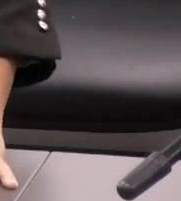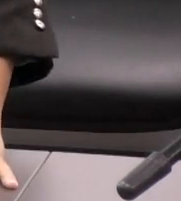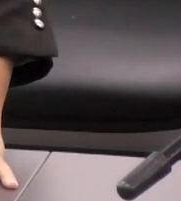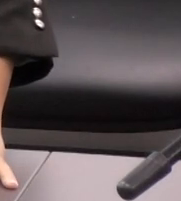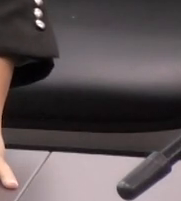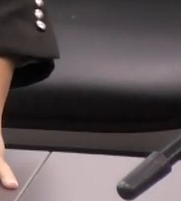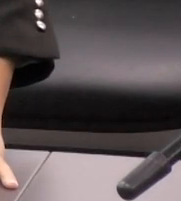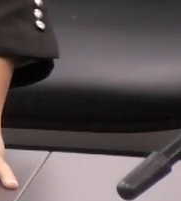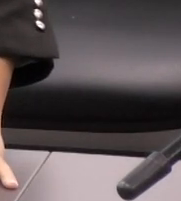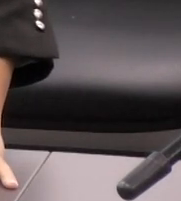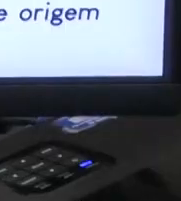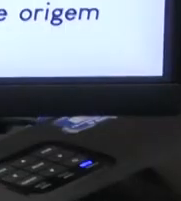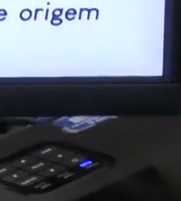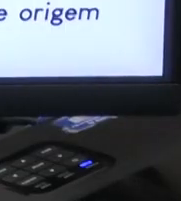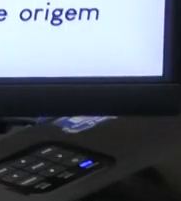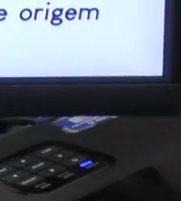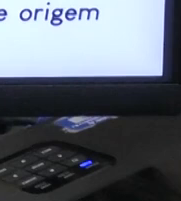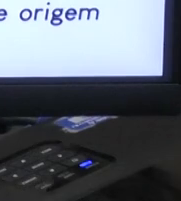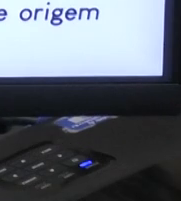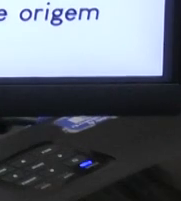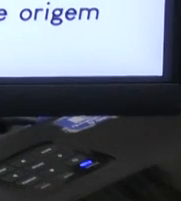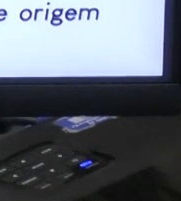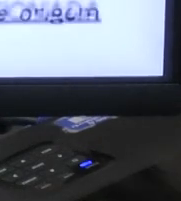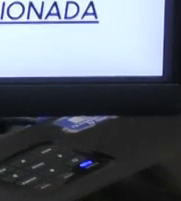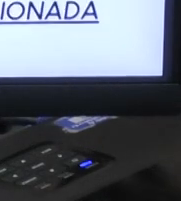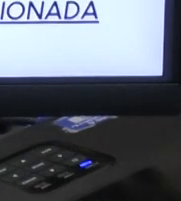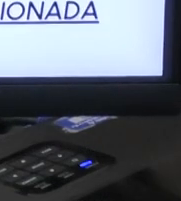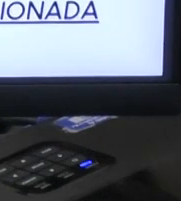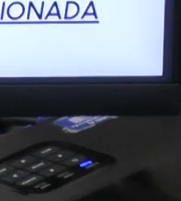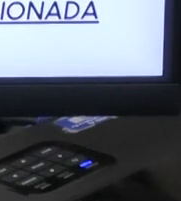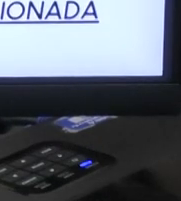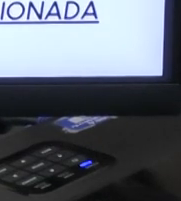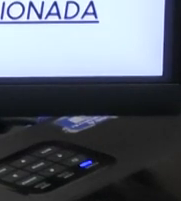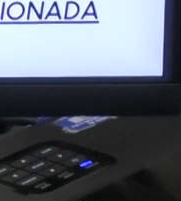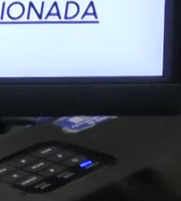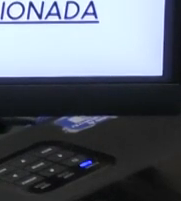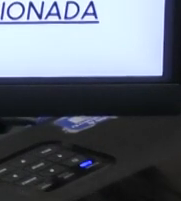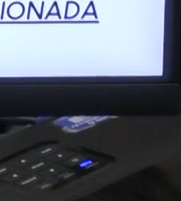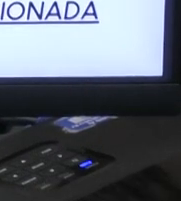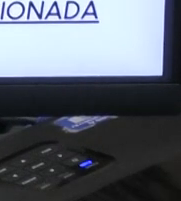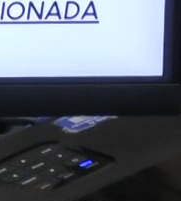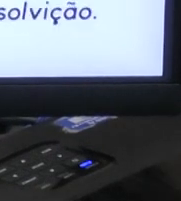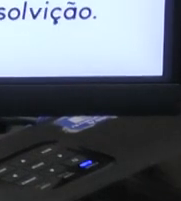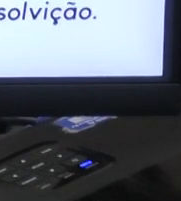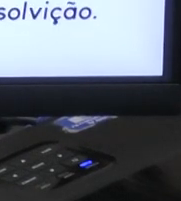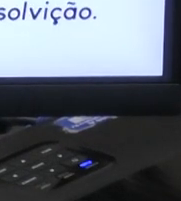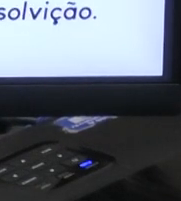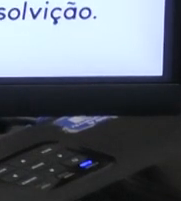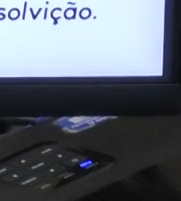Pode passar. Pode passar mais uma vez, por favor. Eu esqueci de olhar. Pode passar de novo. Pode passar.